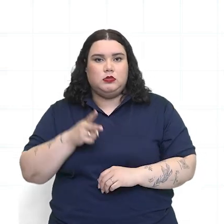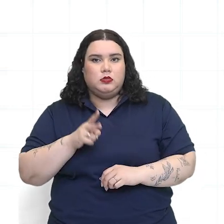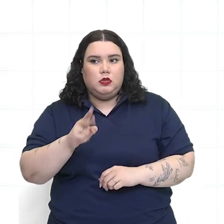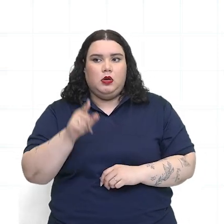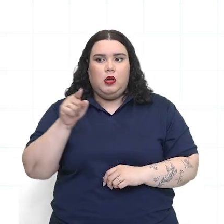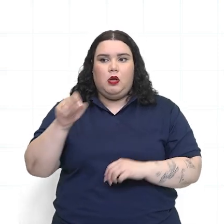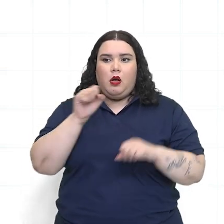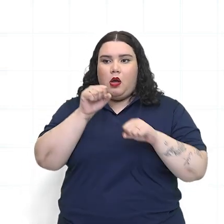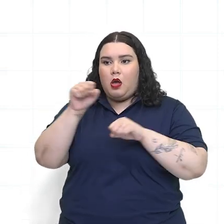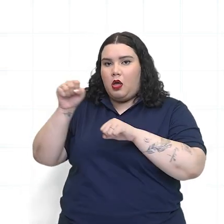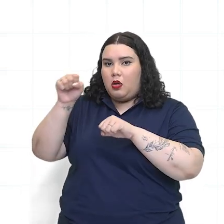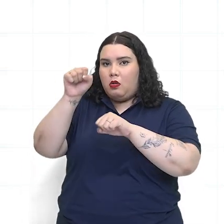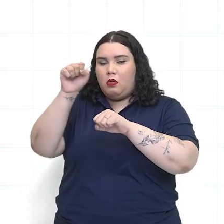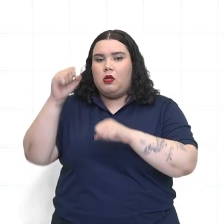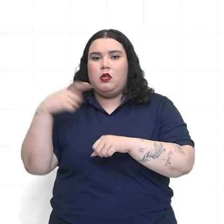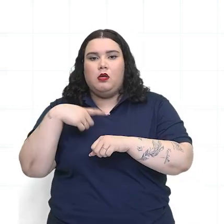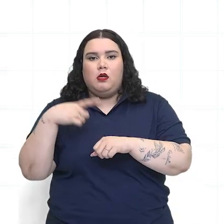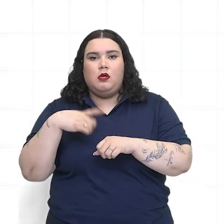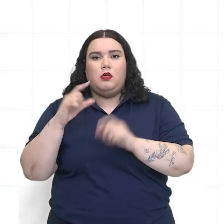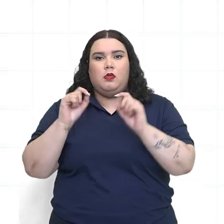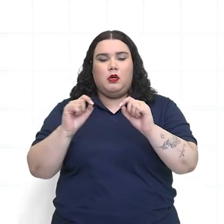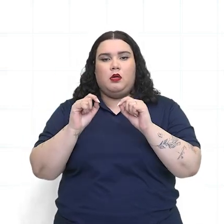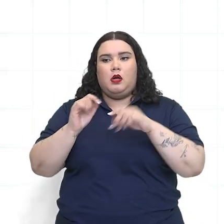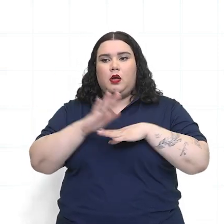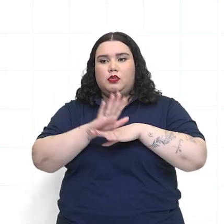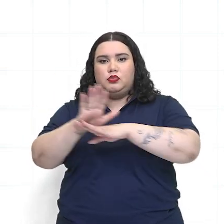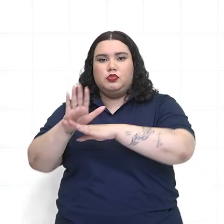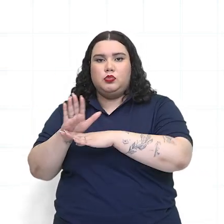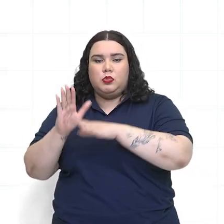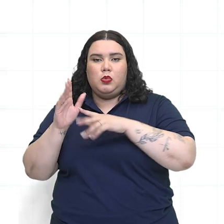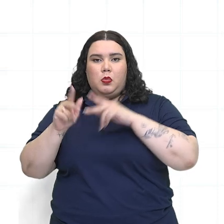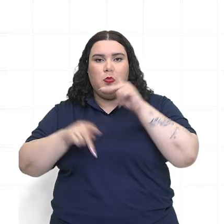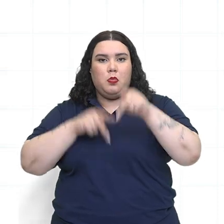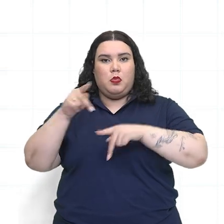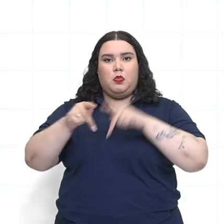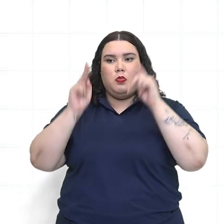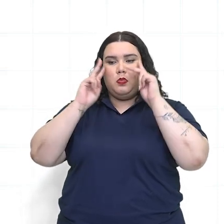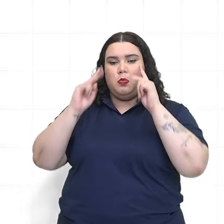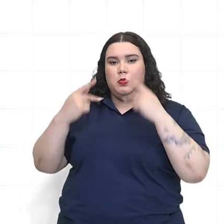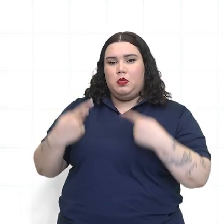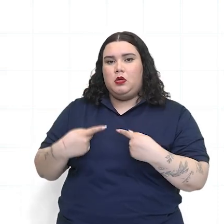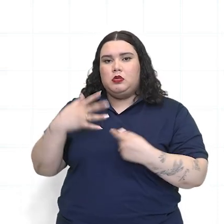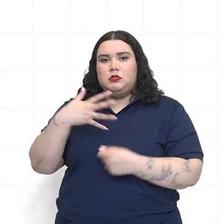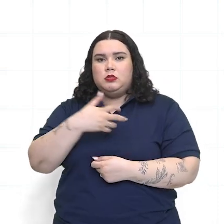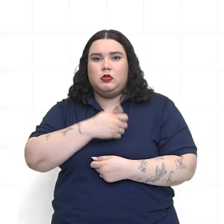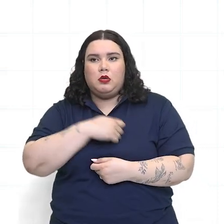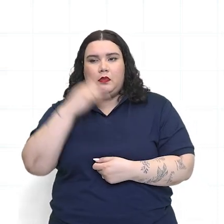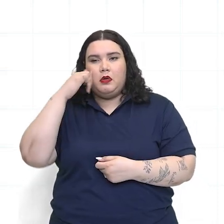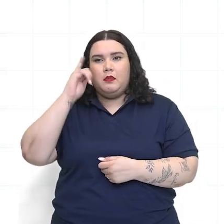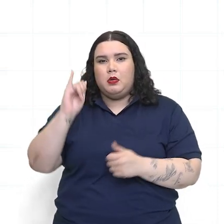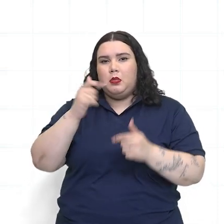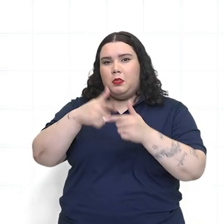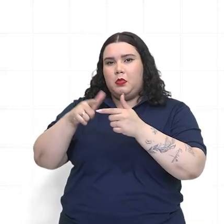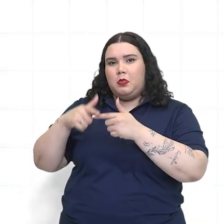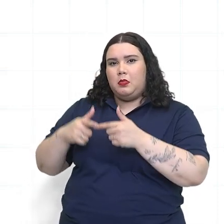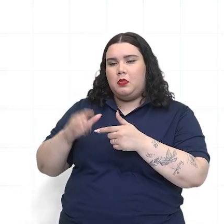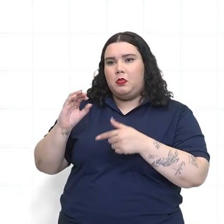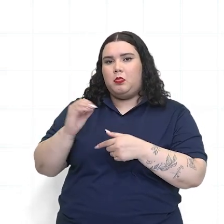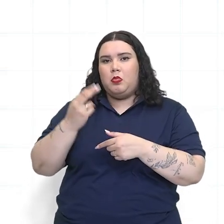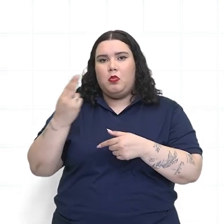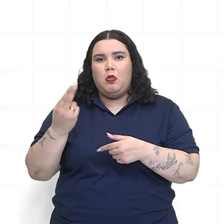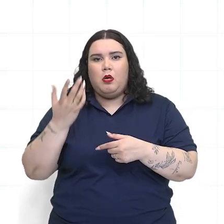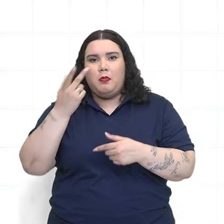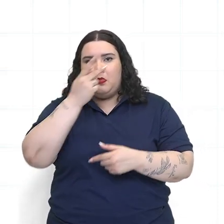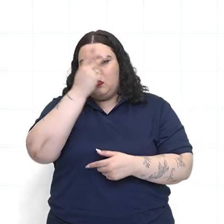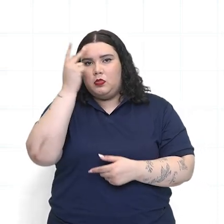ele é o herói e está ali para salvar a humanidade de alguma catástrofe ou algum